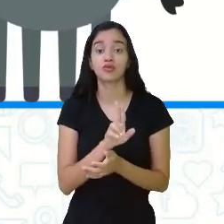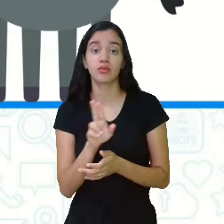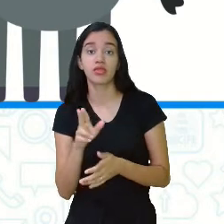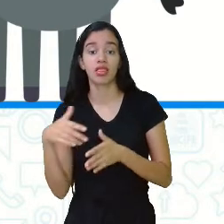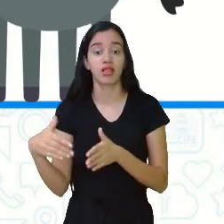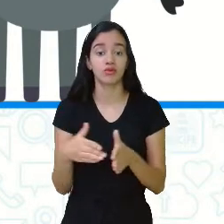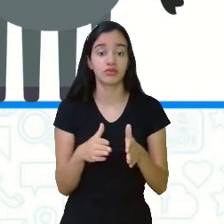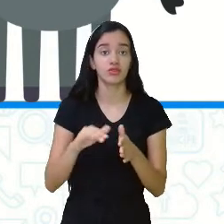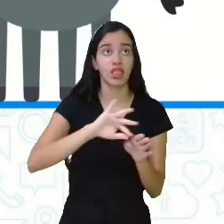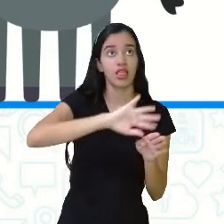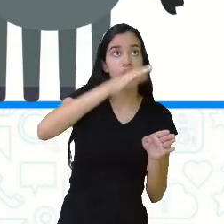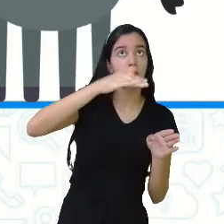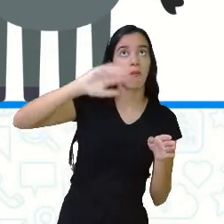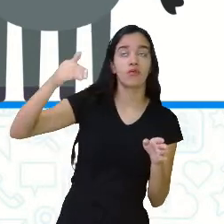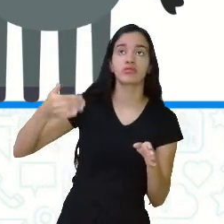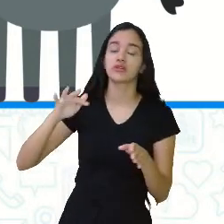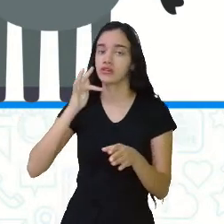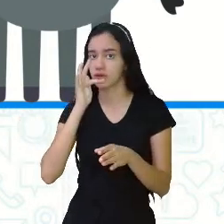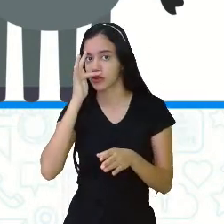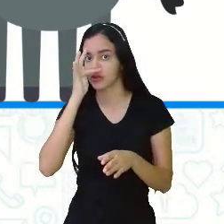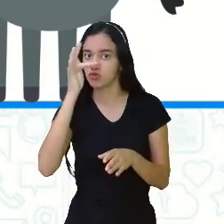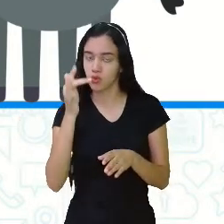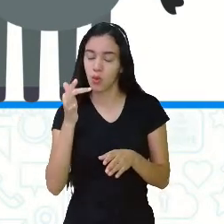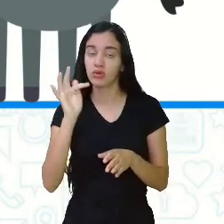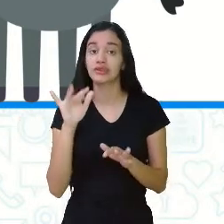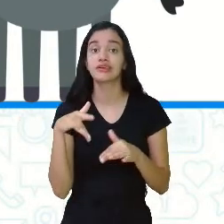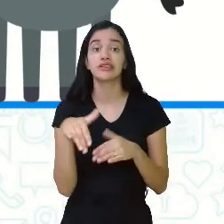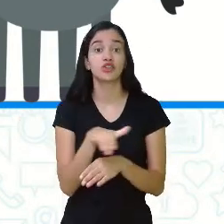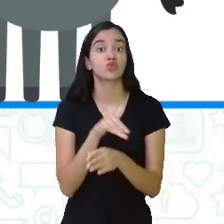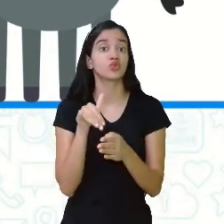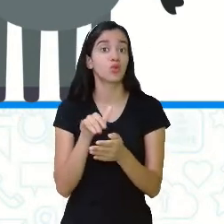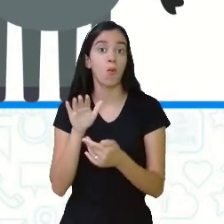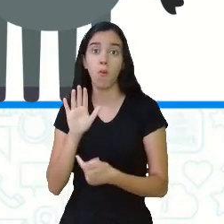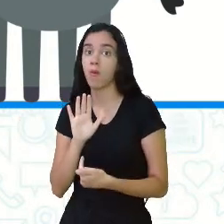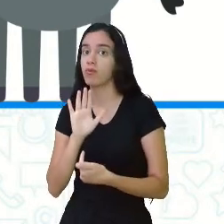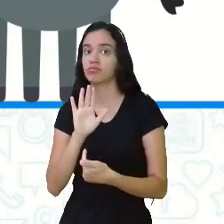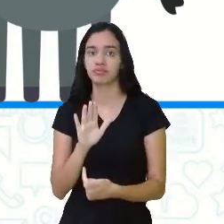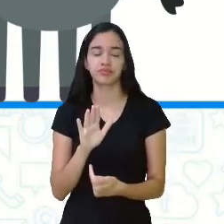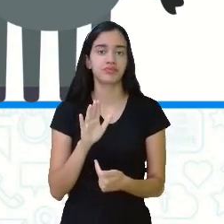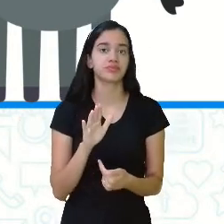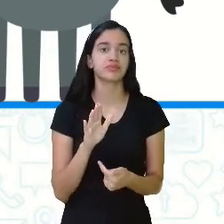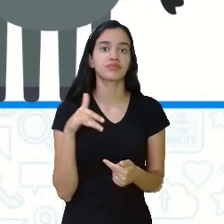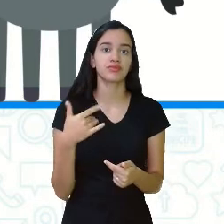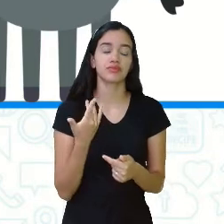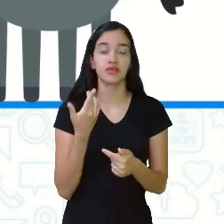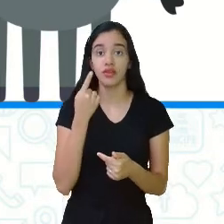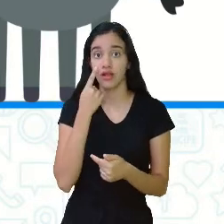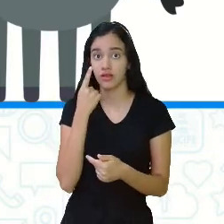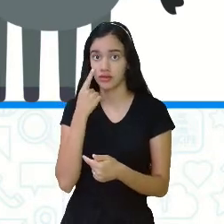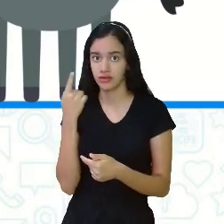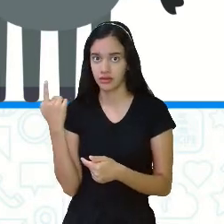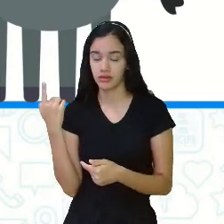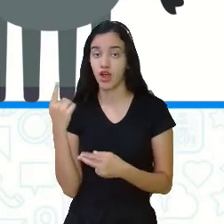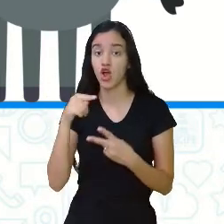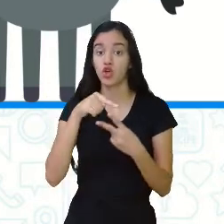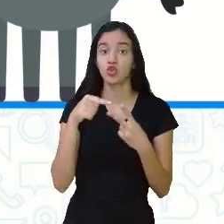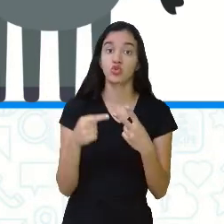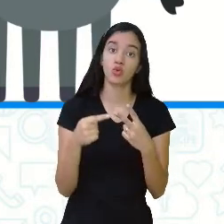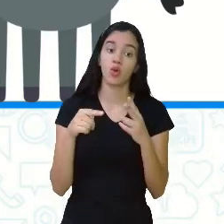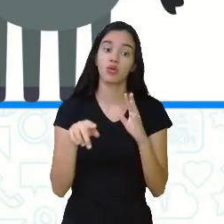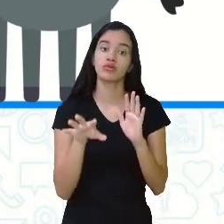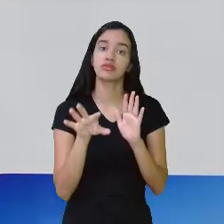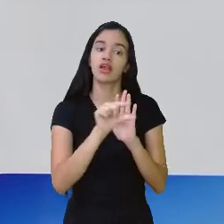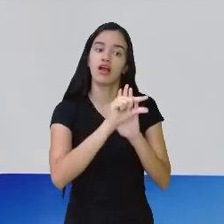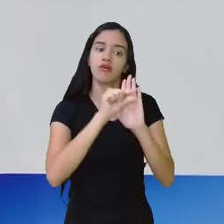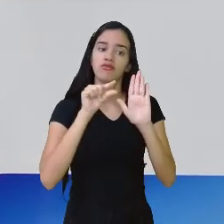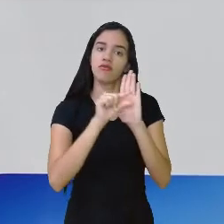das montanhas, das flores, de tudo que aparecer. Então, mais uma vez está destacado aí dois versos